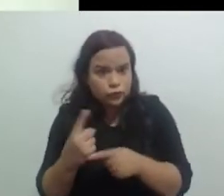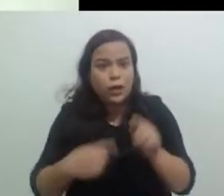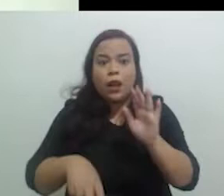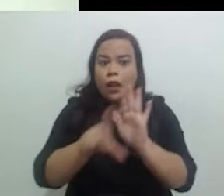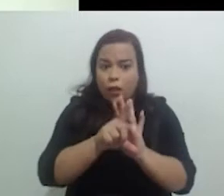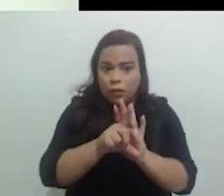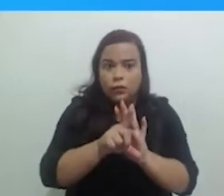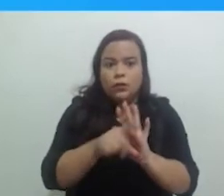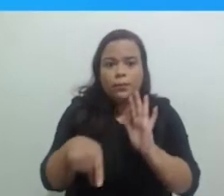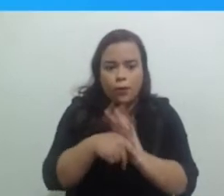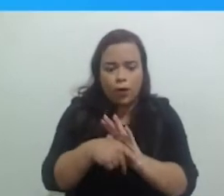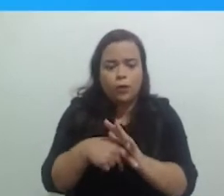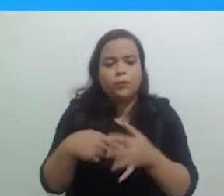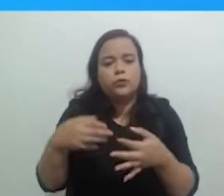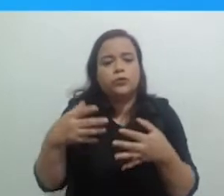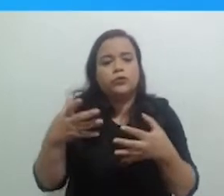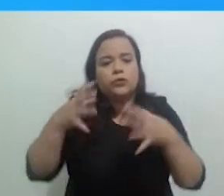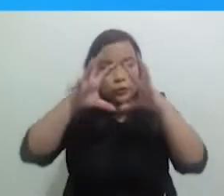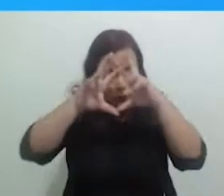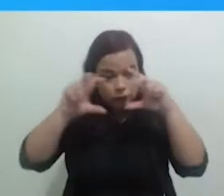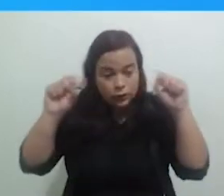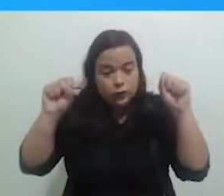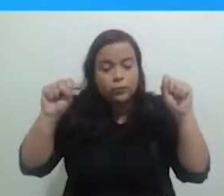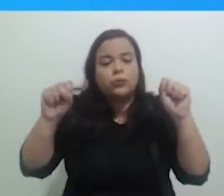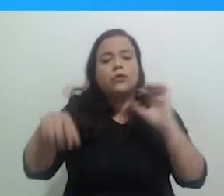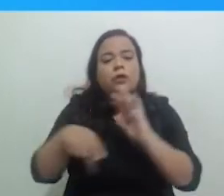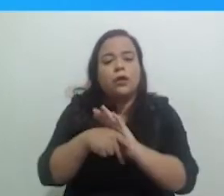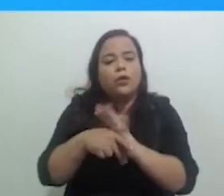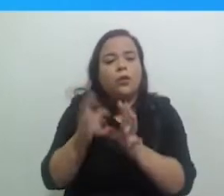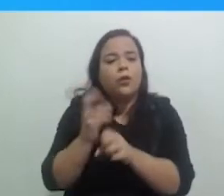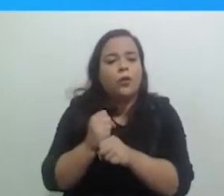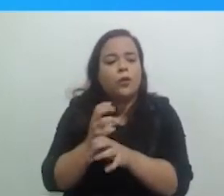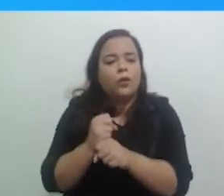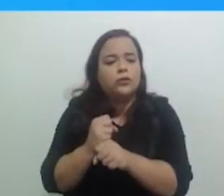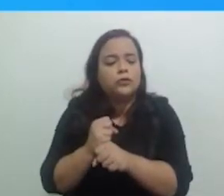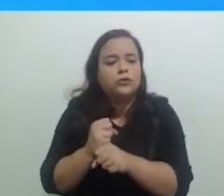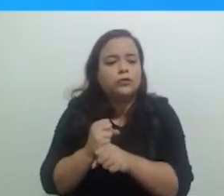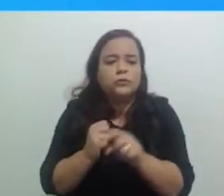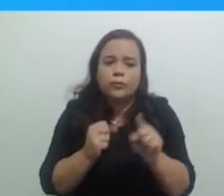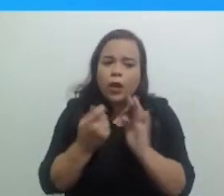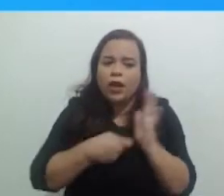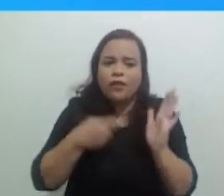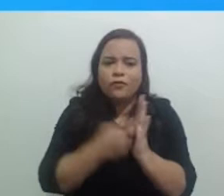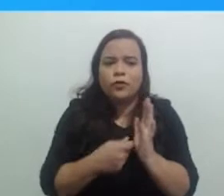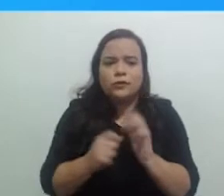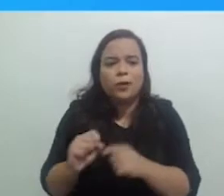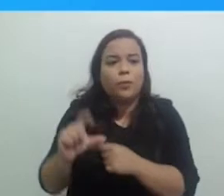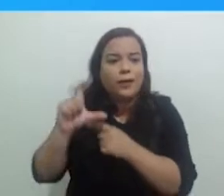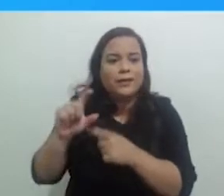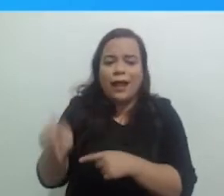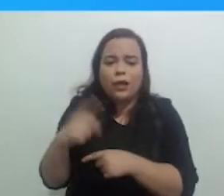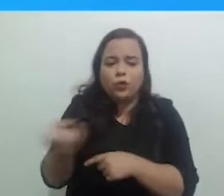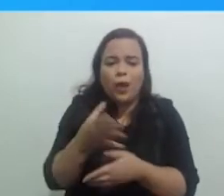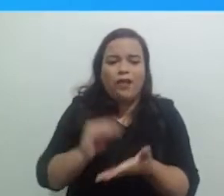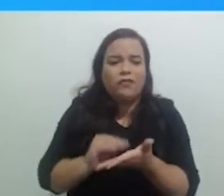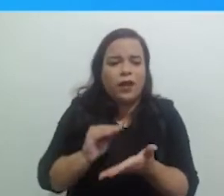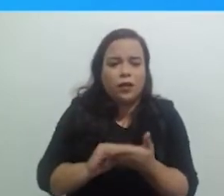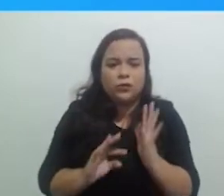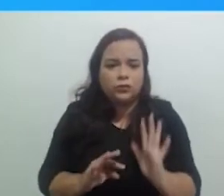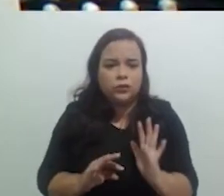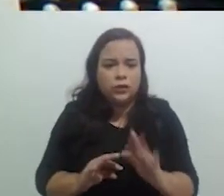Então o reembolso aumenta. Aumentou aqui porque não está atualizado ainda. Mas, então, deve ser os 7